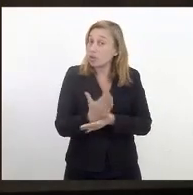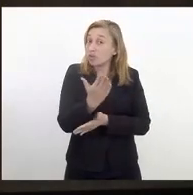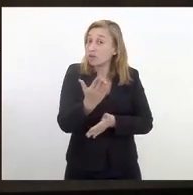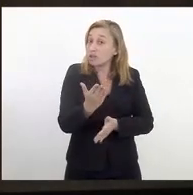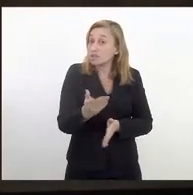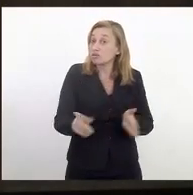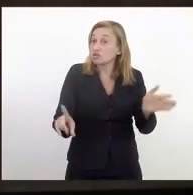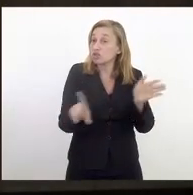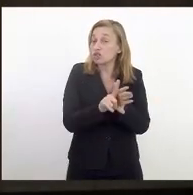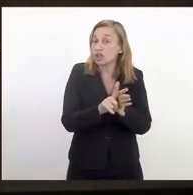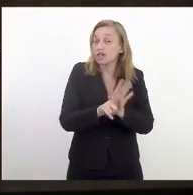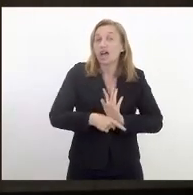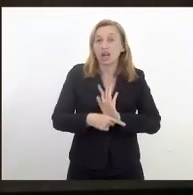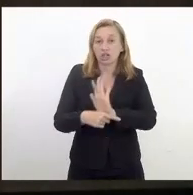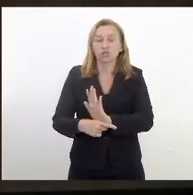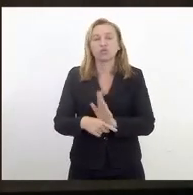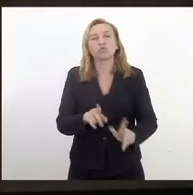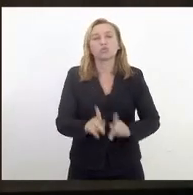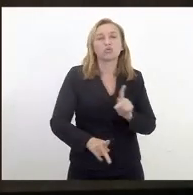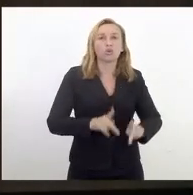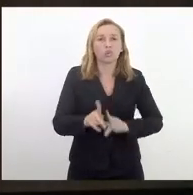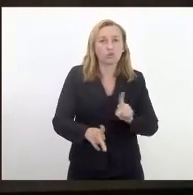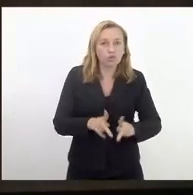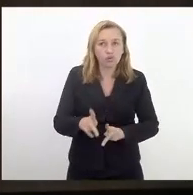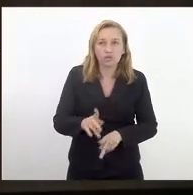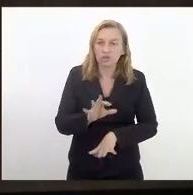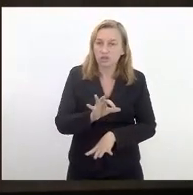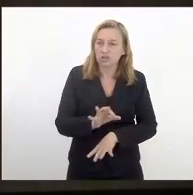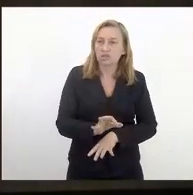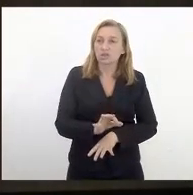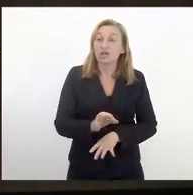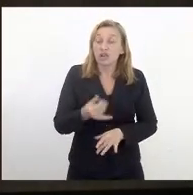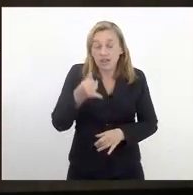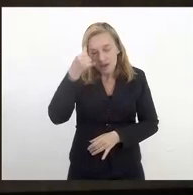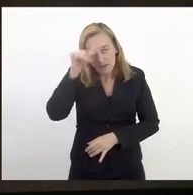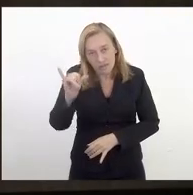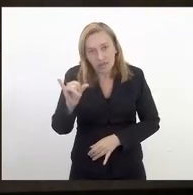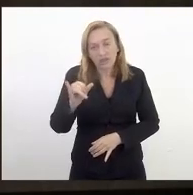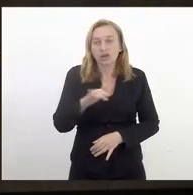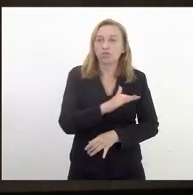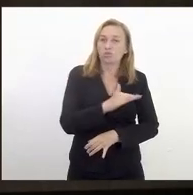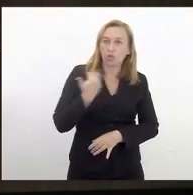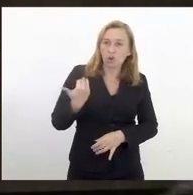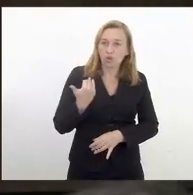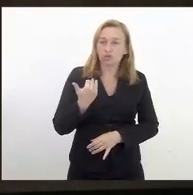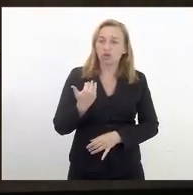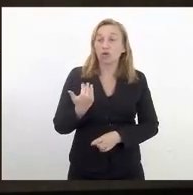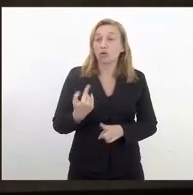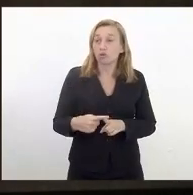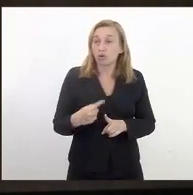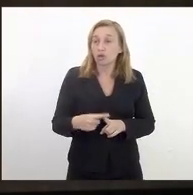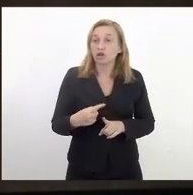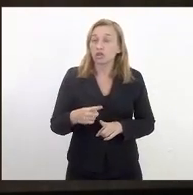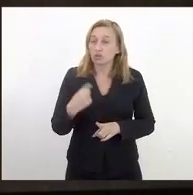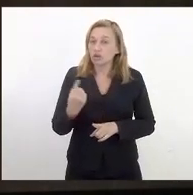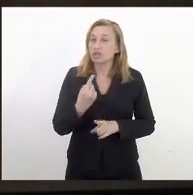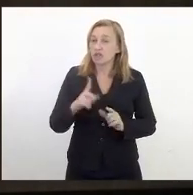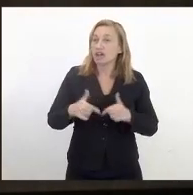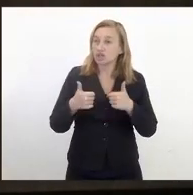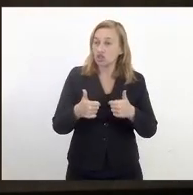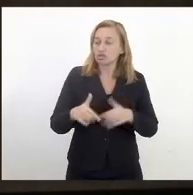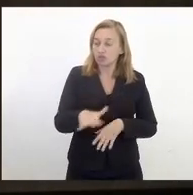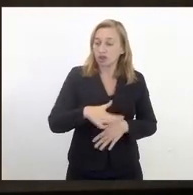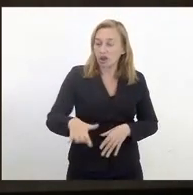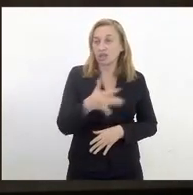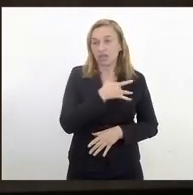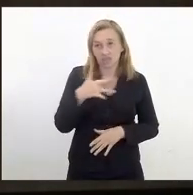Sem dúvida nenhuma favorecer a população que e evitarão as mortes porque nós tomamos medidas do